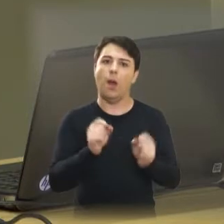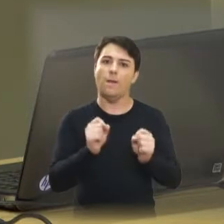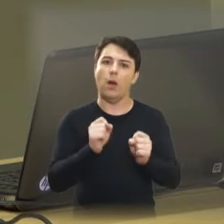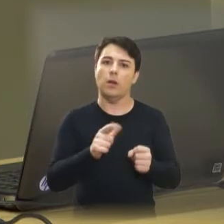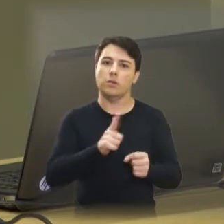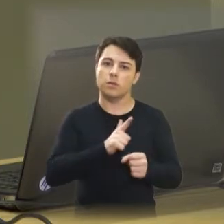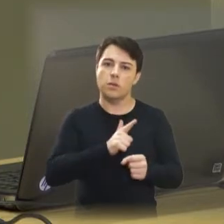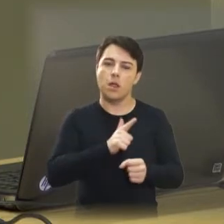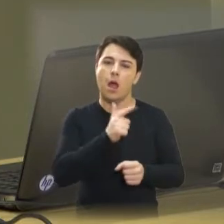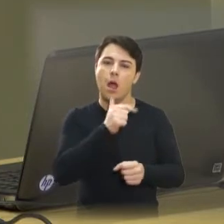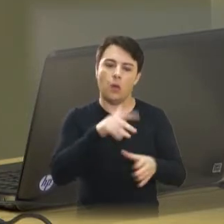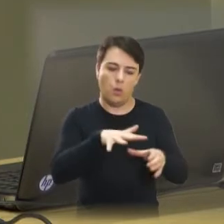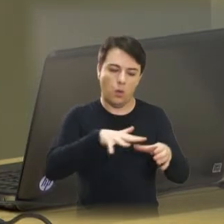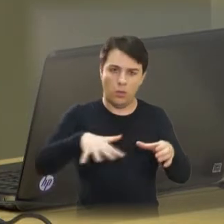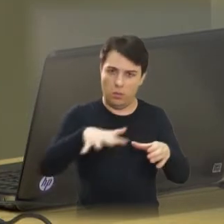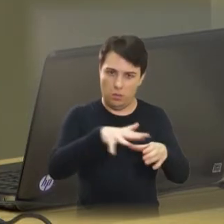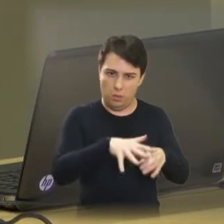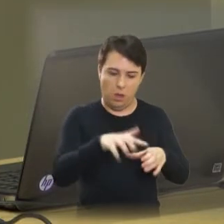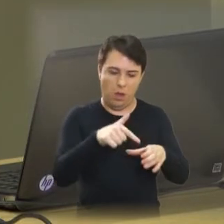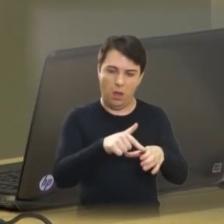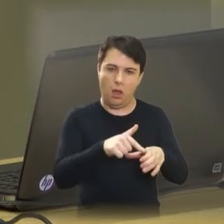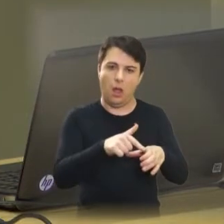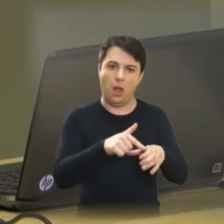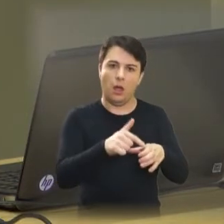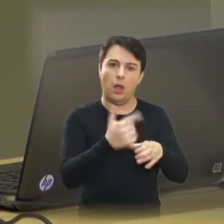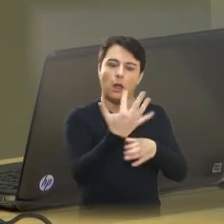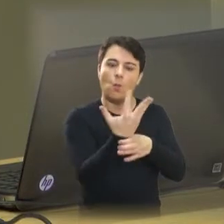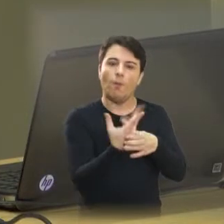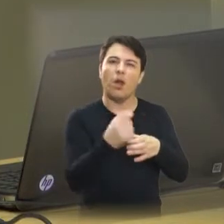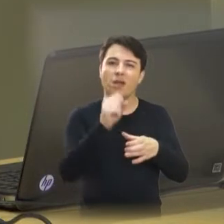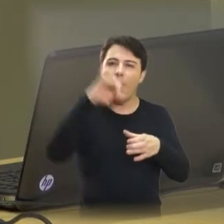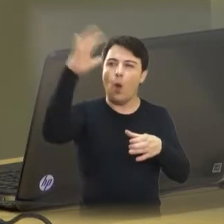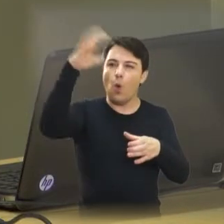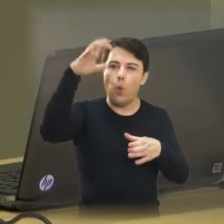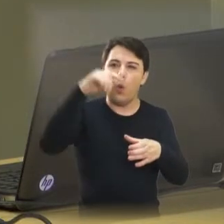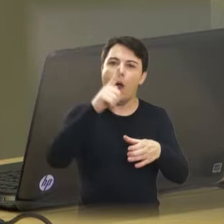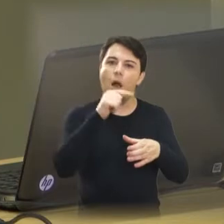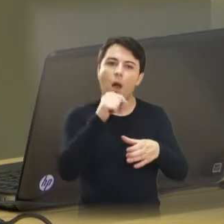lagoas de detenção, que são as drenagens